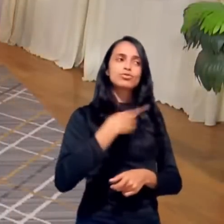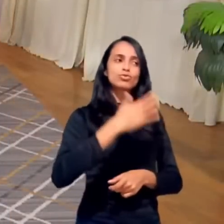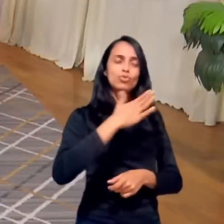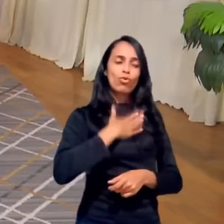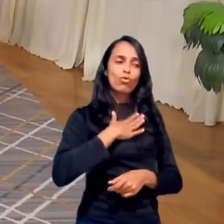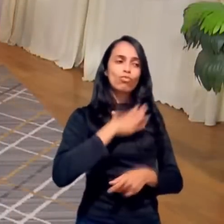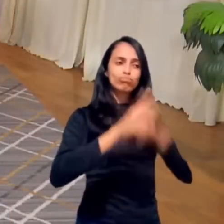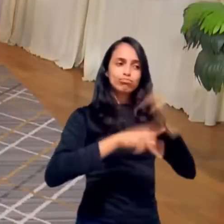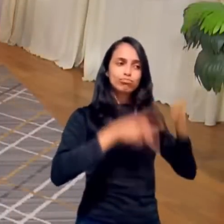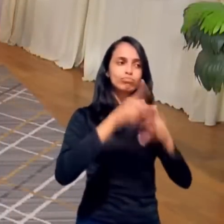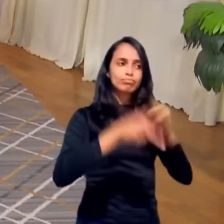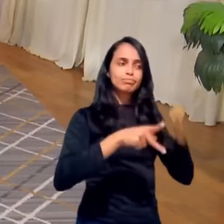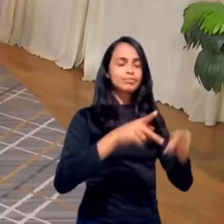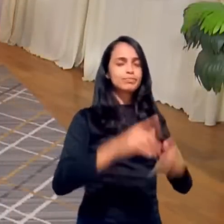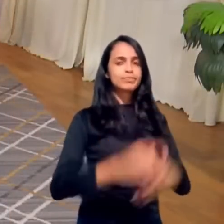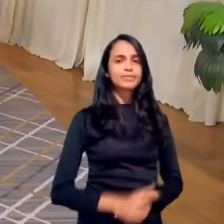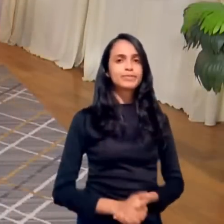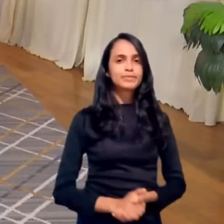Queridos,